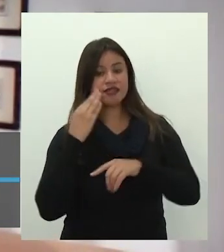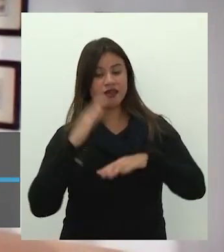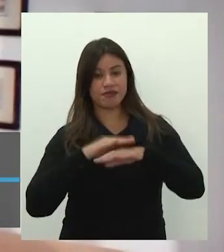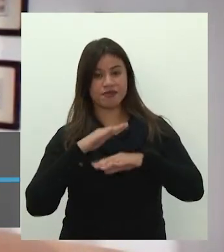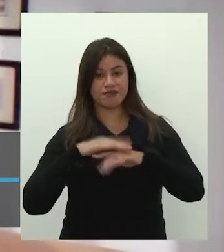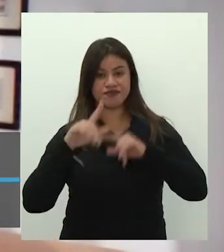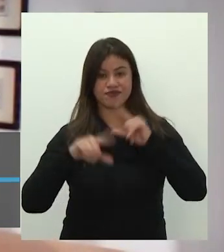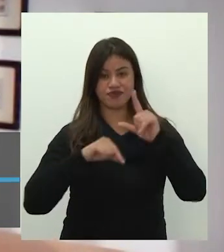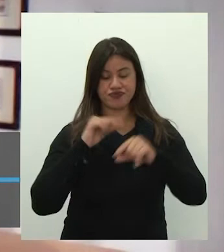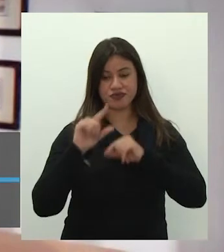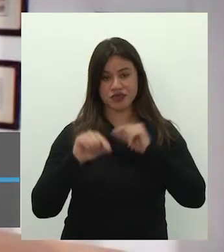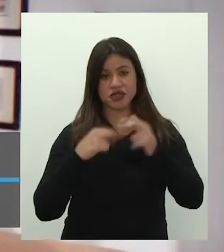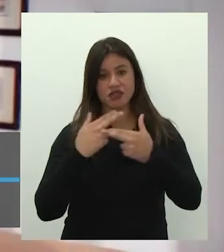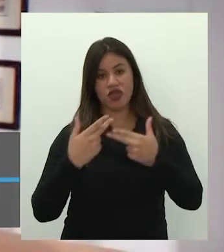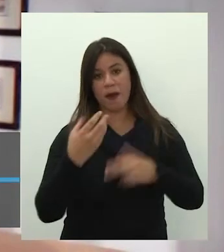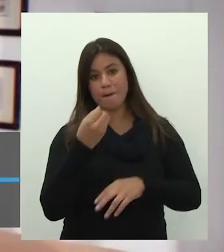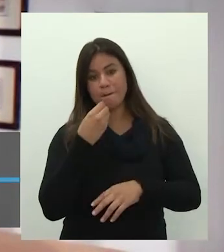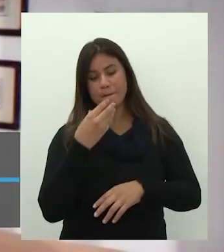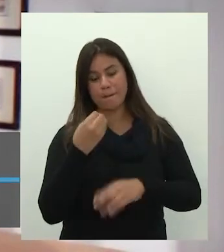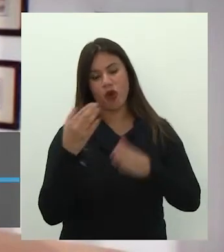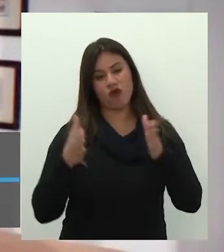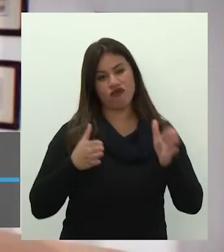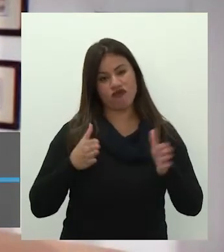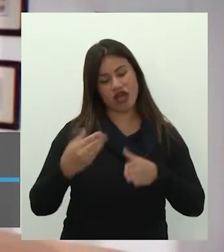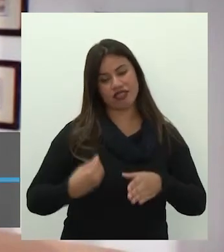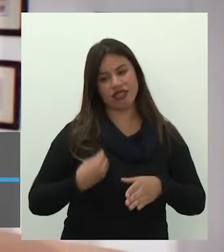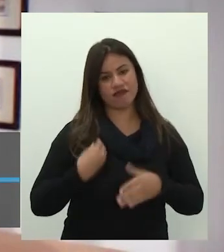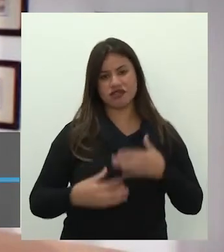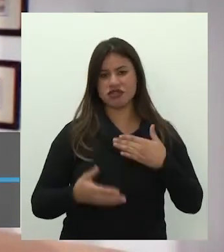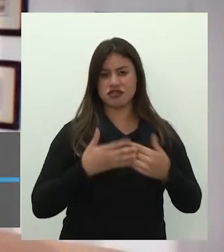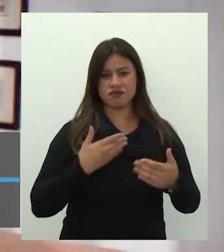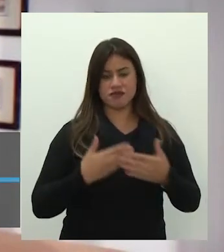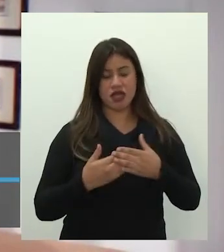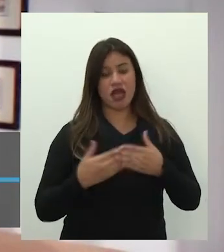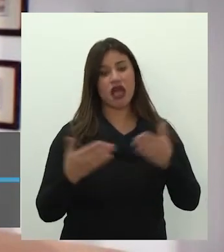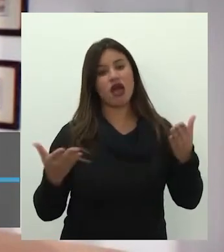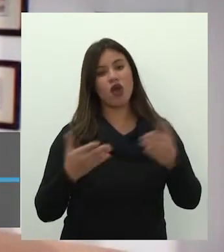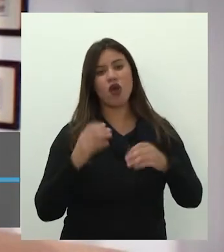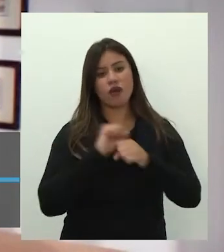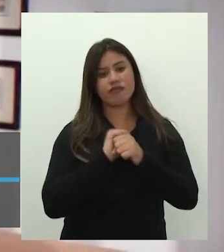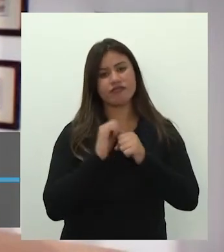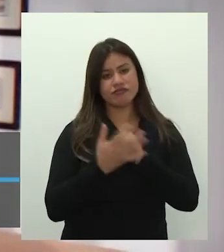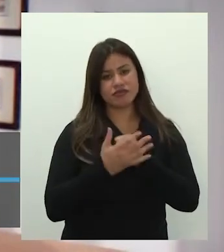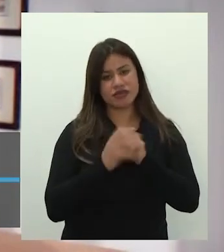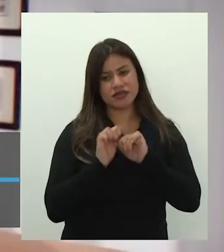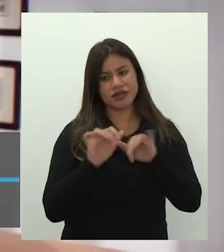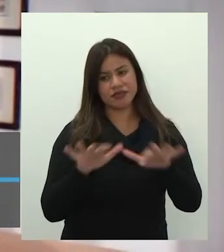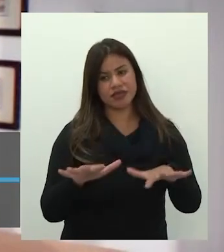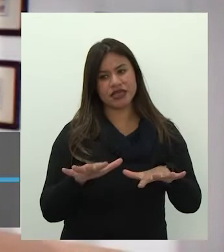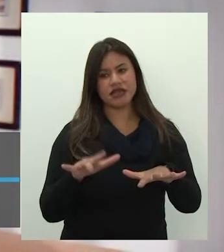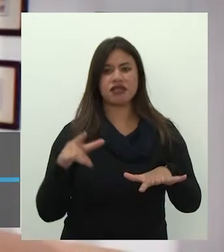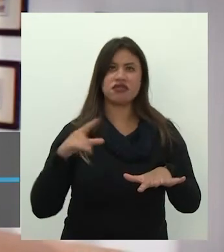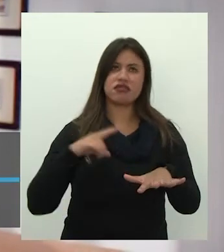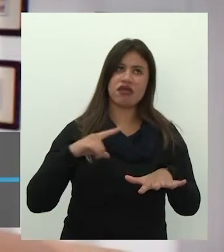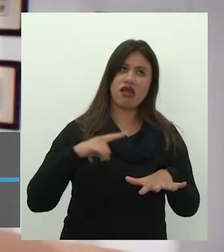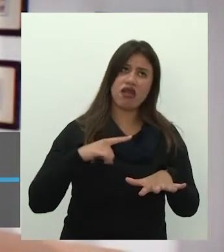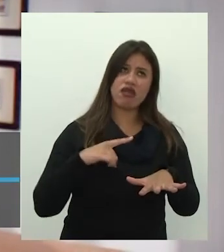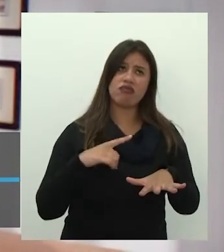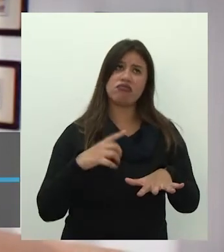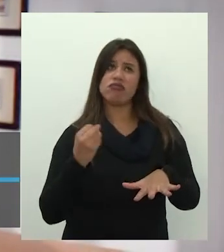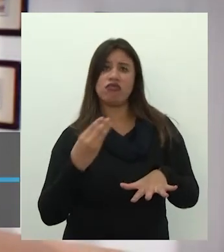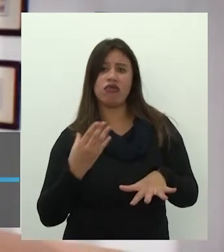no momento que nós estamos vivendo, né? Estou falando da pandemia. Serviu para alguma coisa a